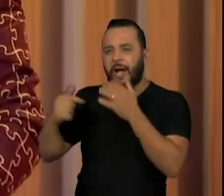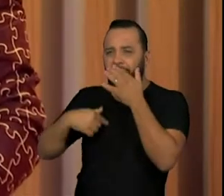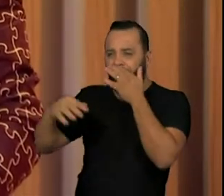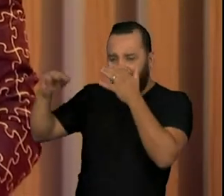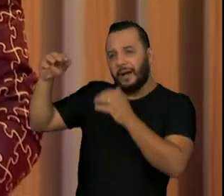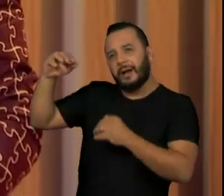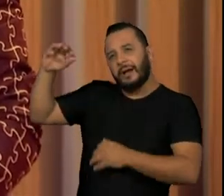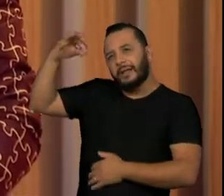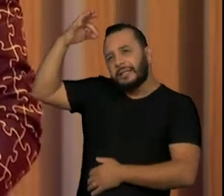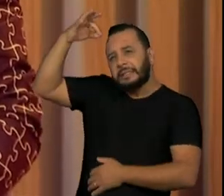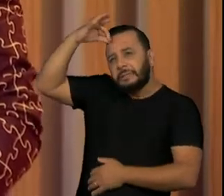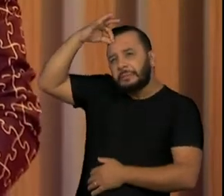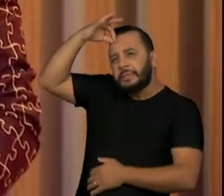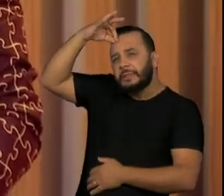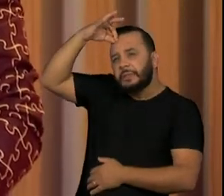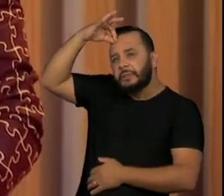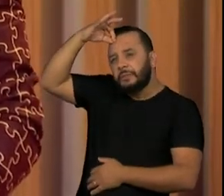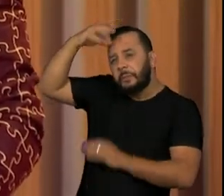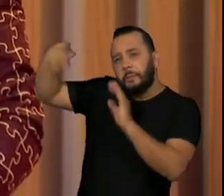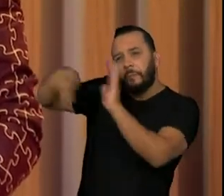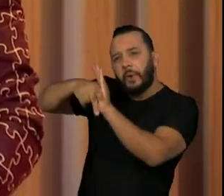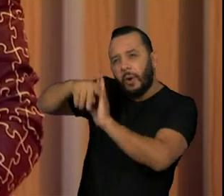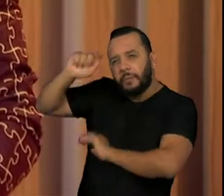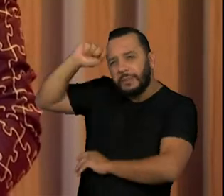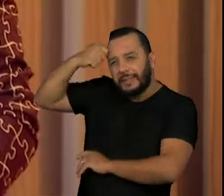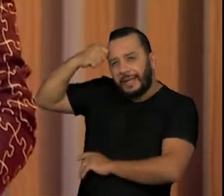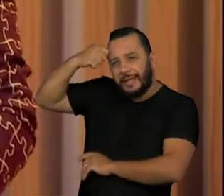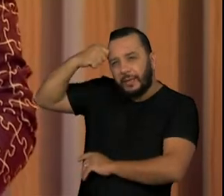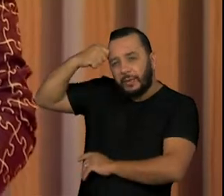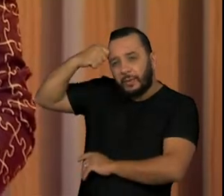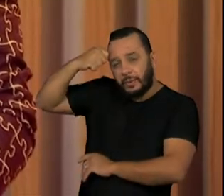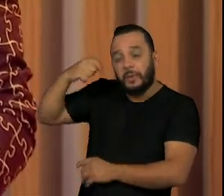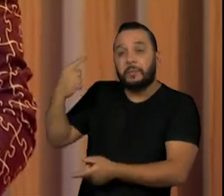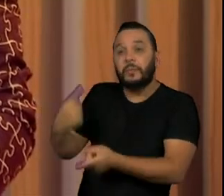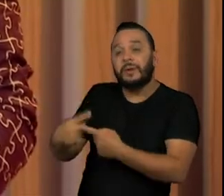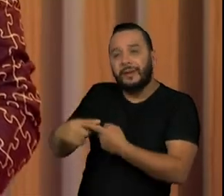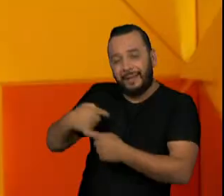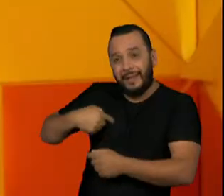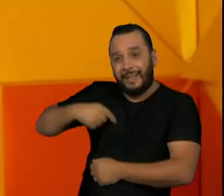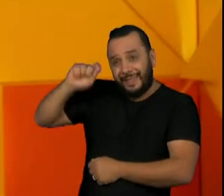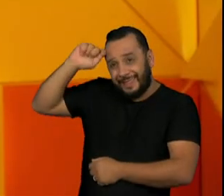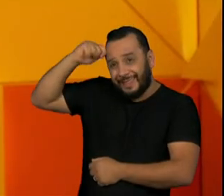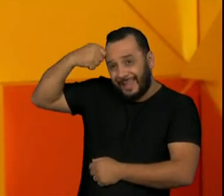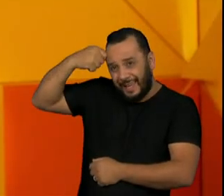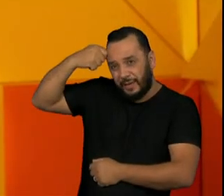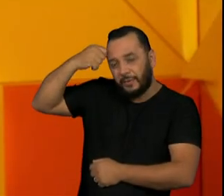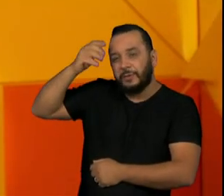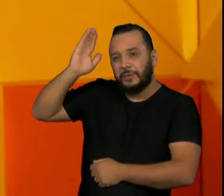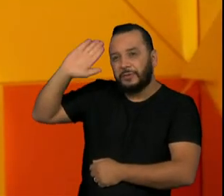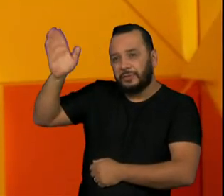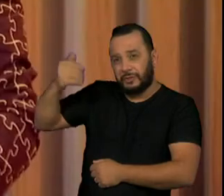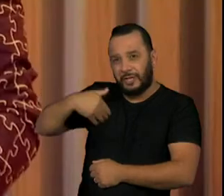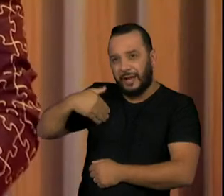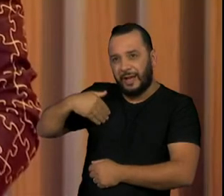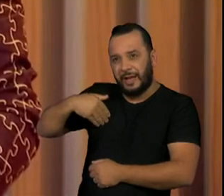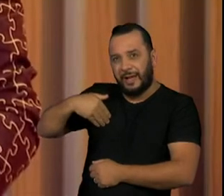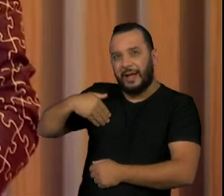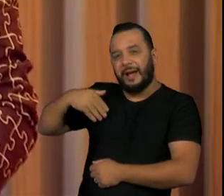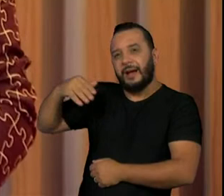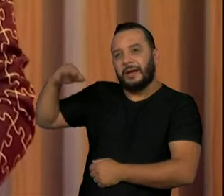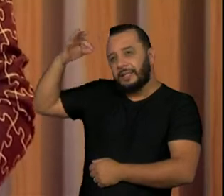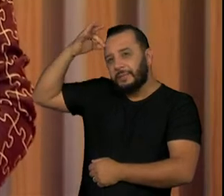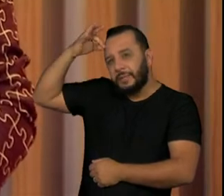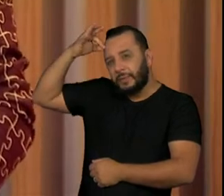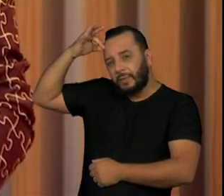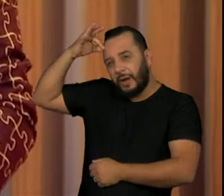espiriticidade negra. Sempre. Porque para os negros não há separação entre a dimensão